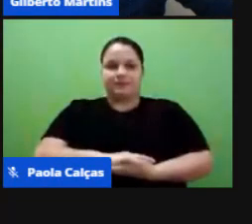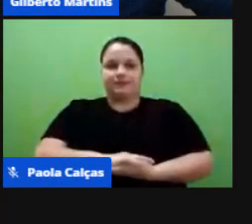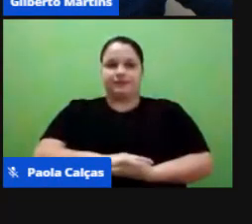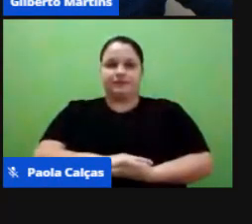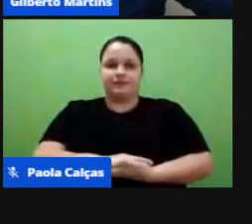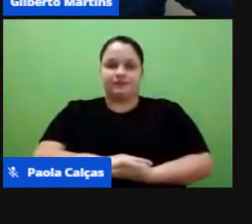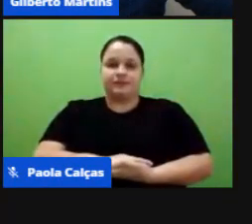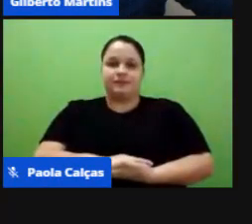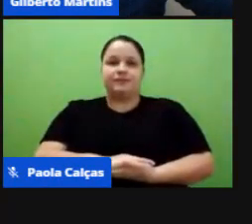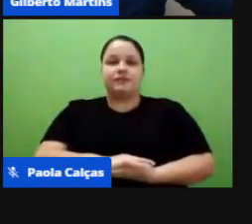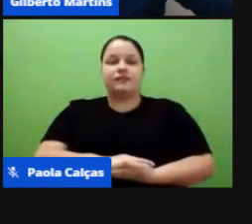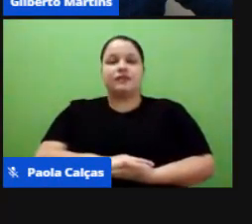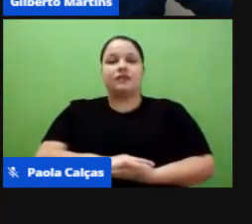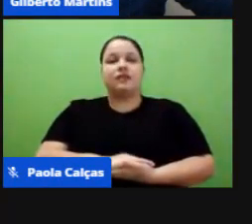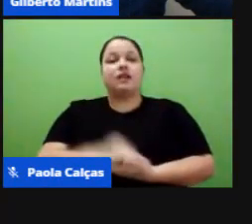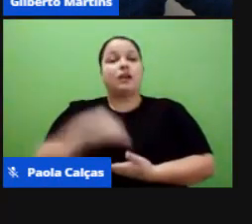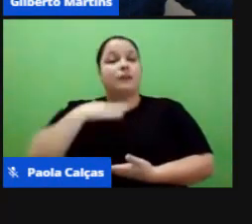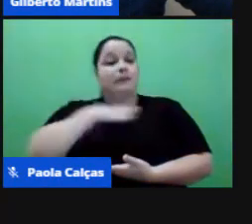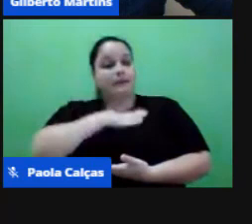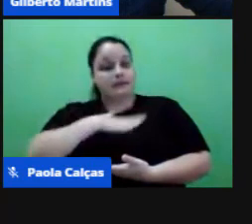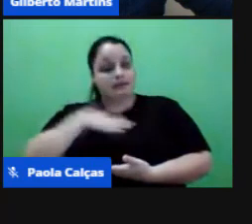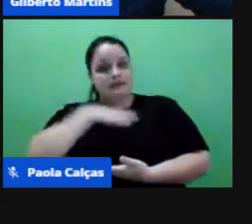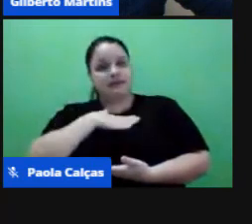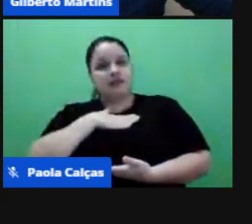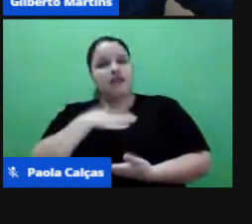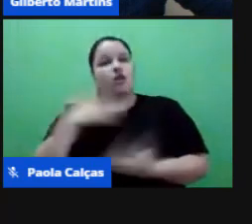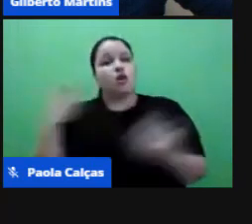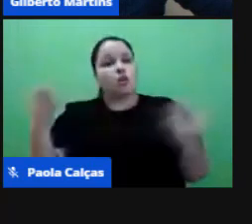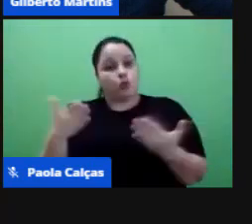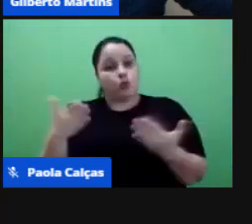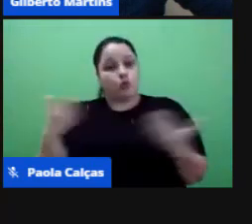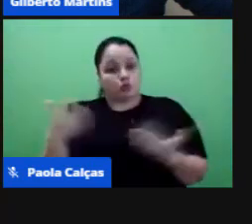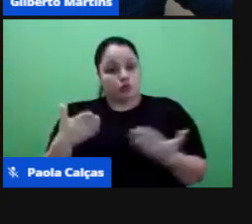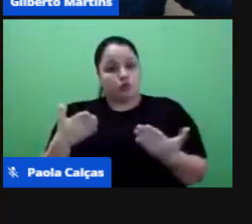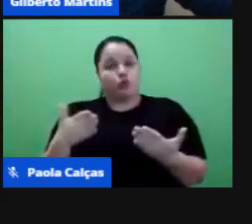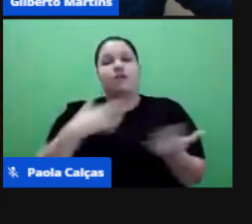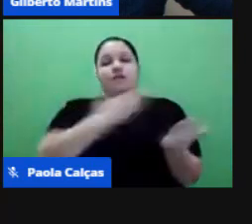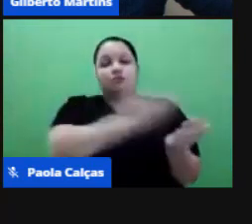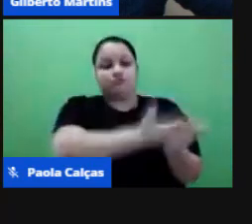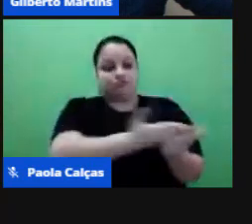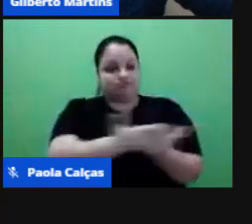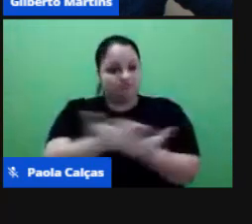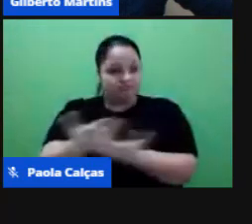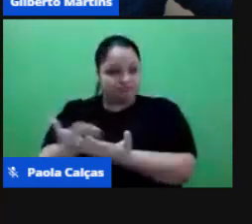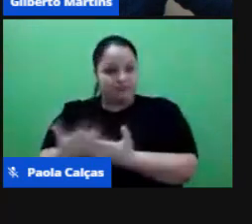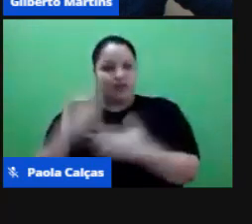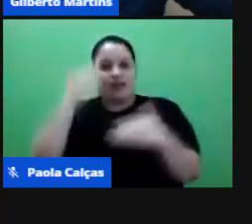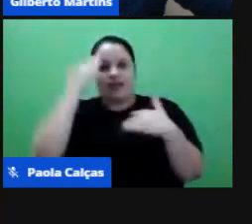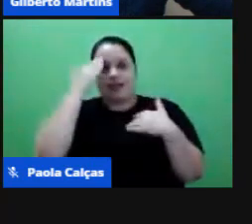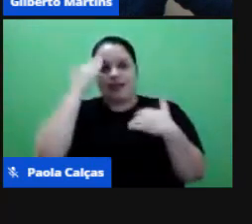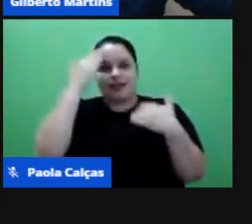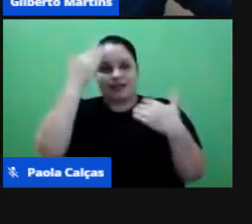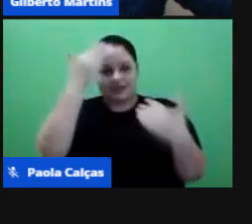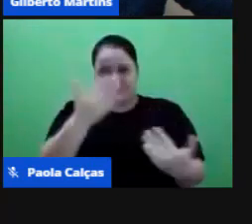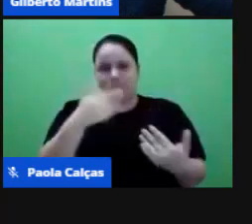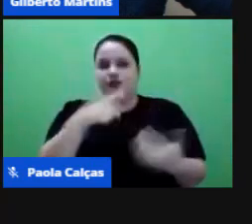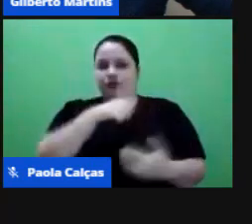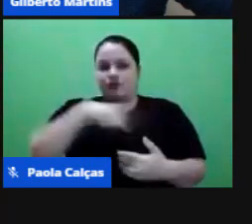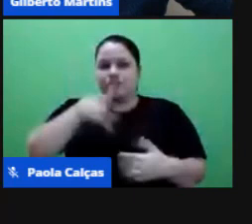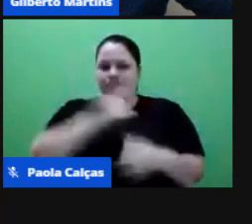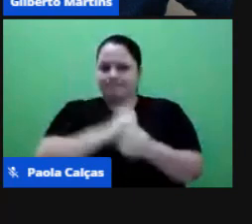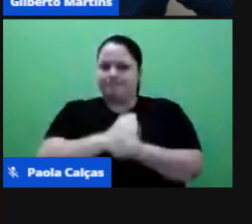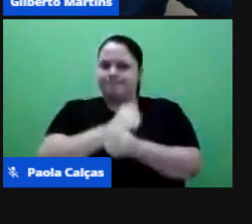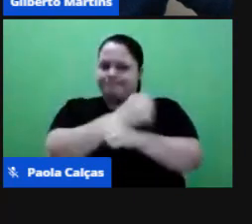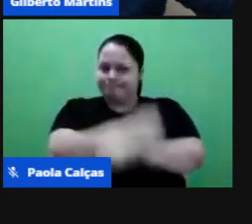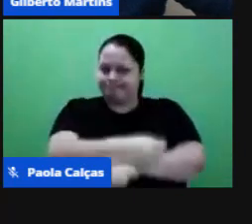Bom, é um prazer estar aqui com vocês nessa formação. Agradeço a dedicação deste momento. E nós